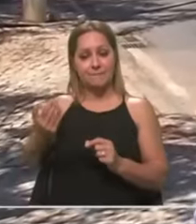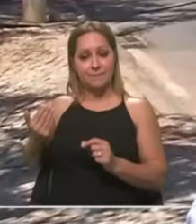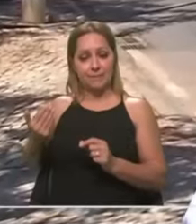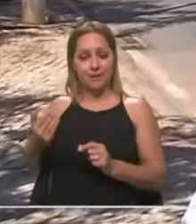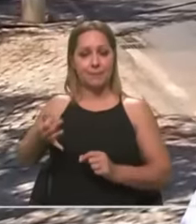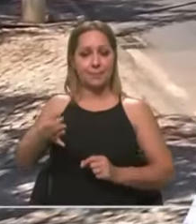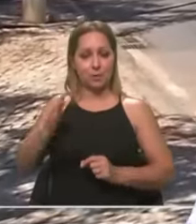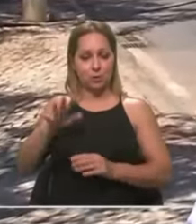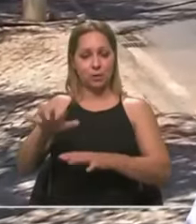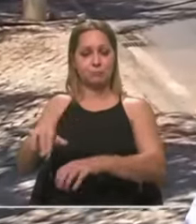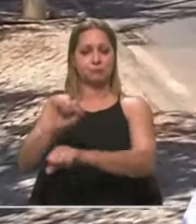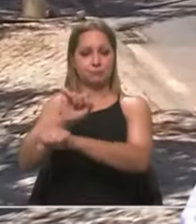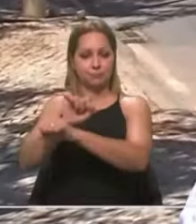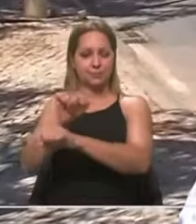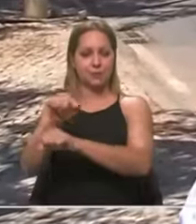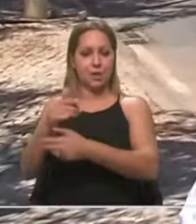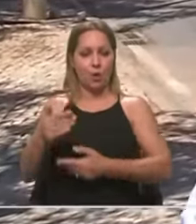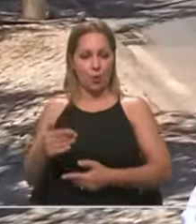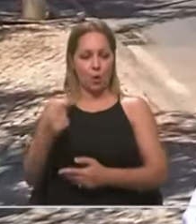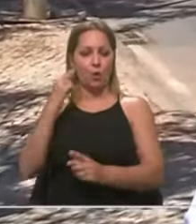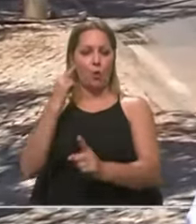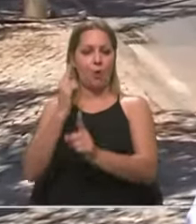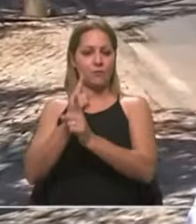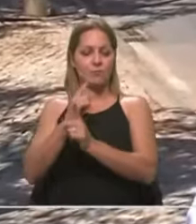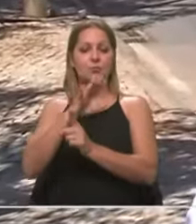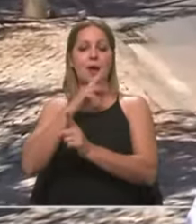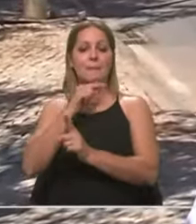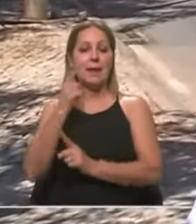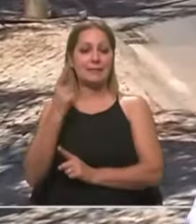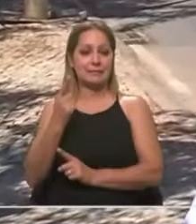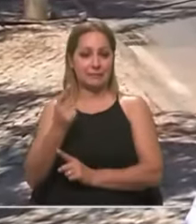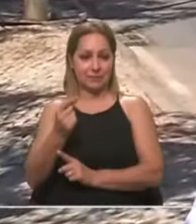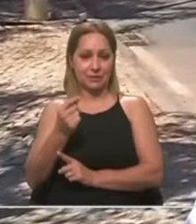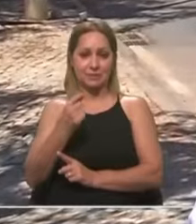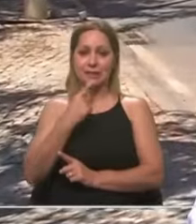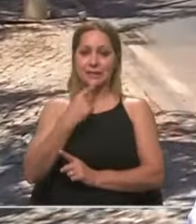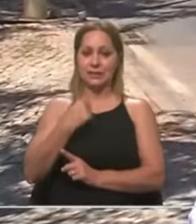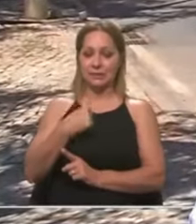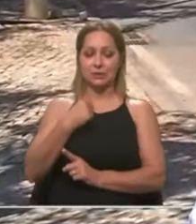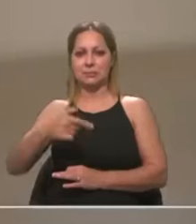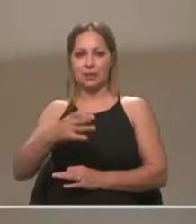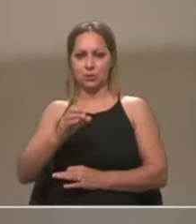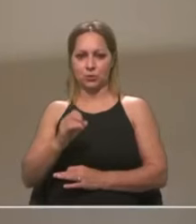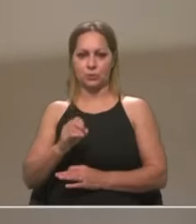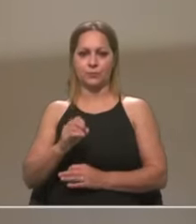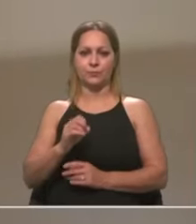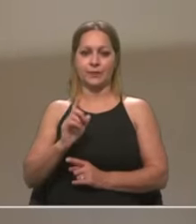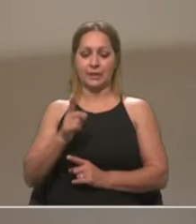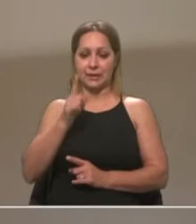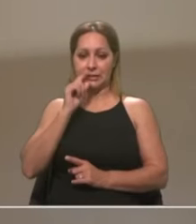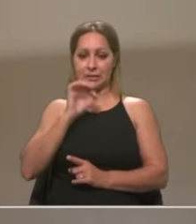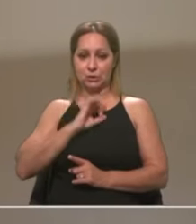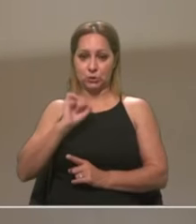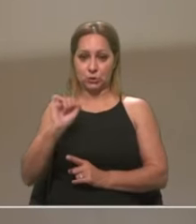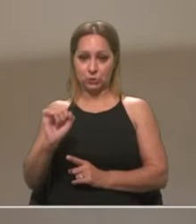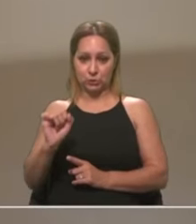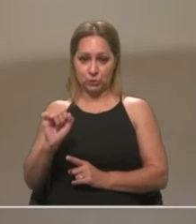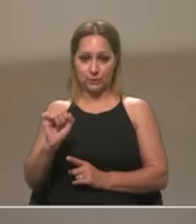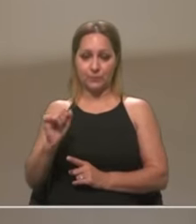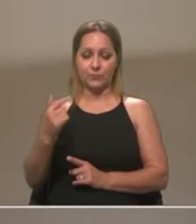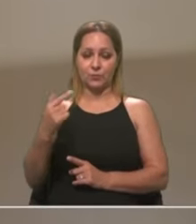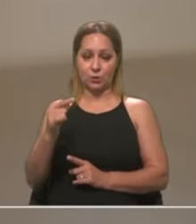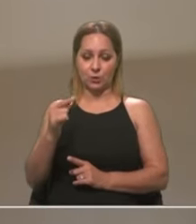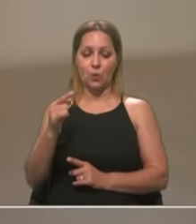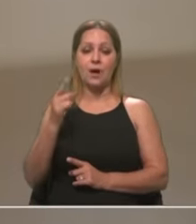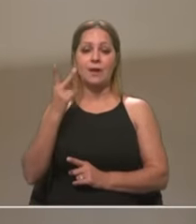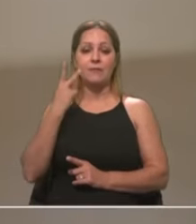Judiciária e nós ouvimos em exclusivo a mãe da vítima, que nos disse como reagiu a esta notícia. Esse senhor tirou a vida ao